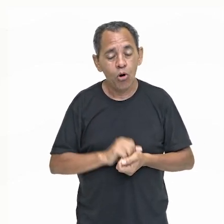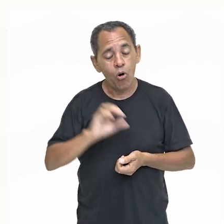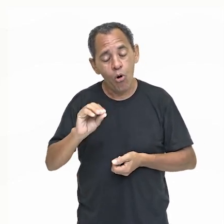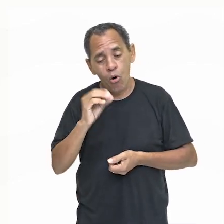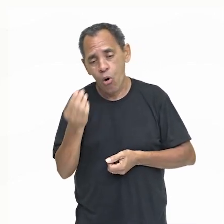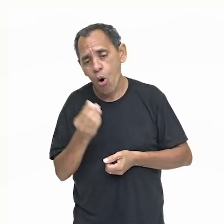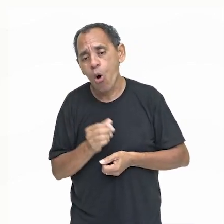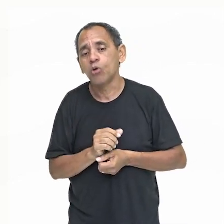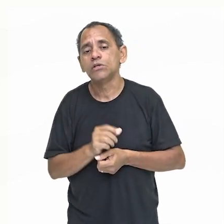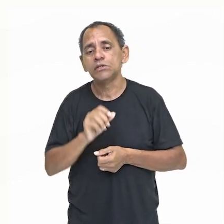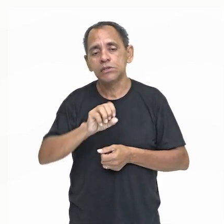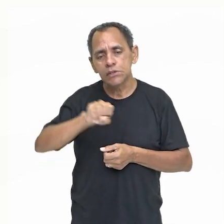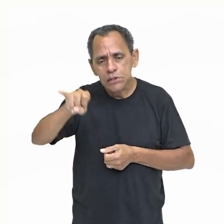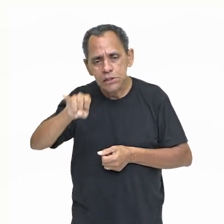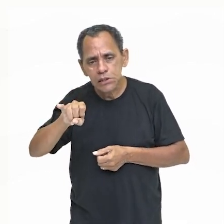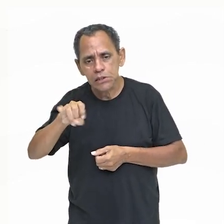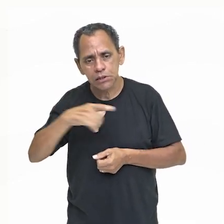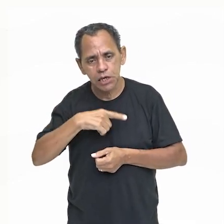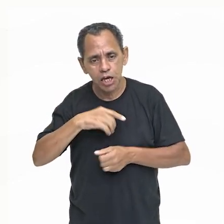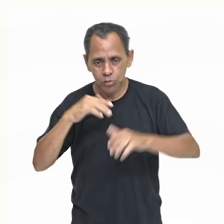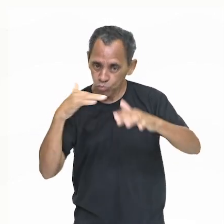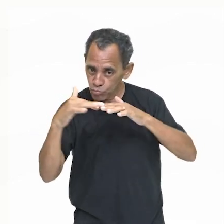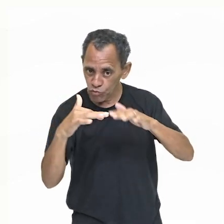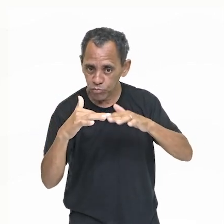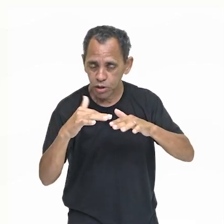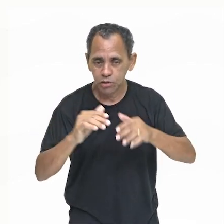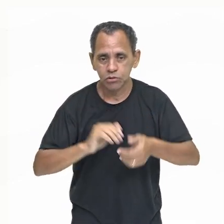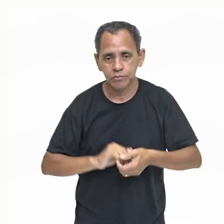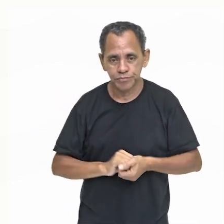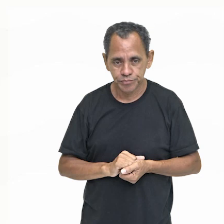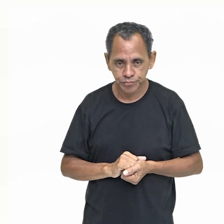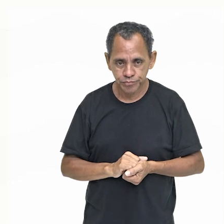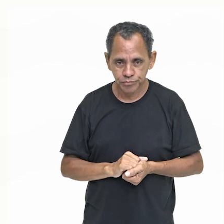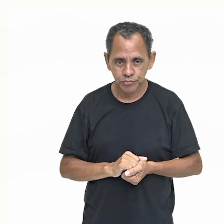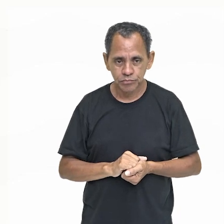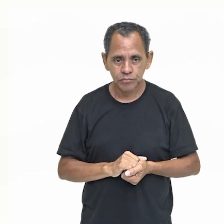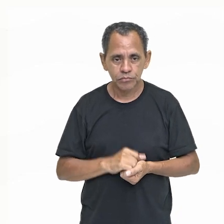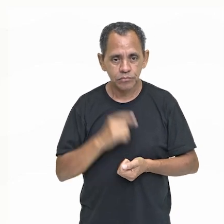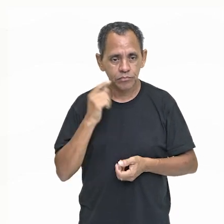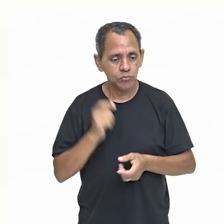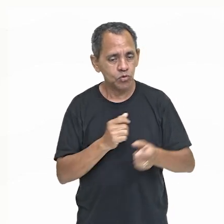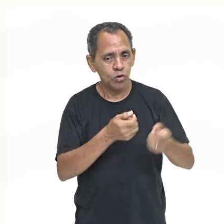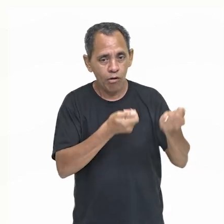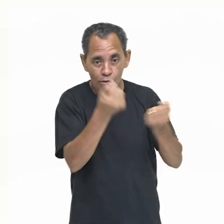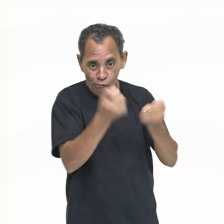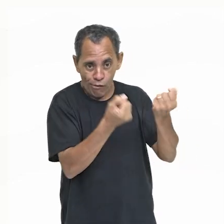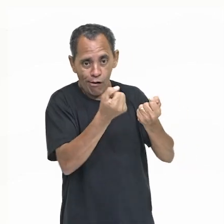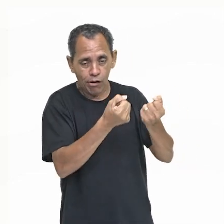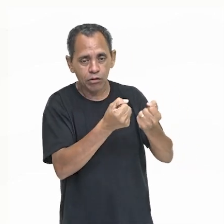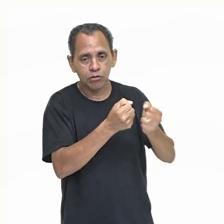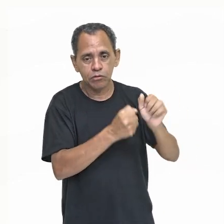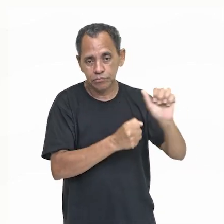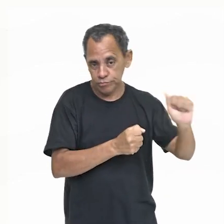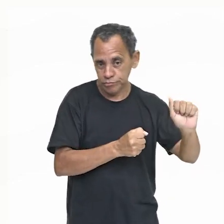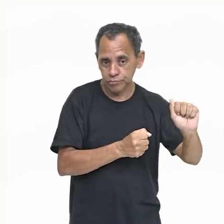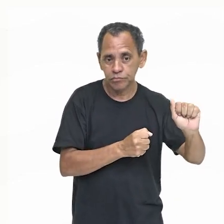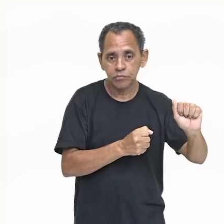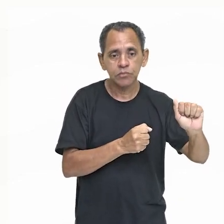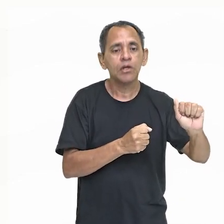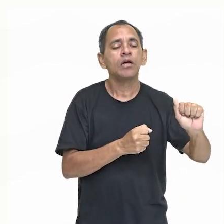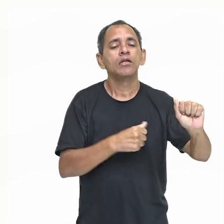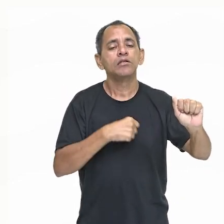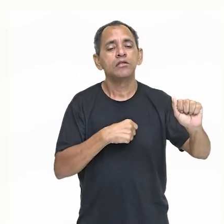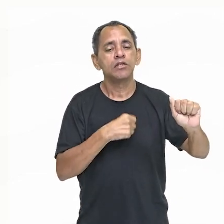nossa figura que eu tenho esse esse veículo aqui o veículo A tá que ele tem velocidade